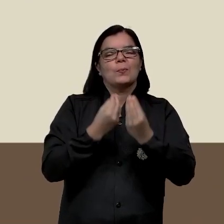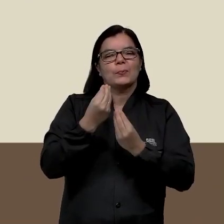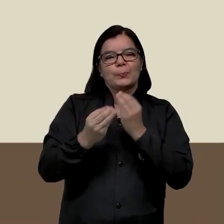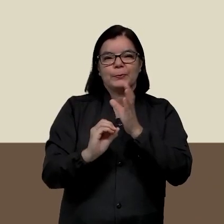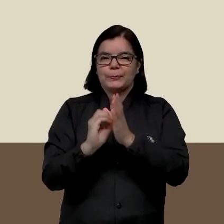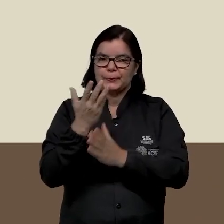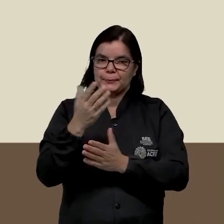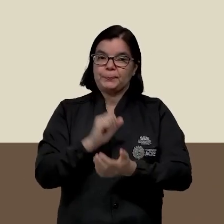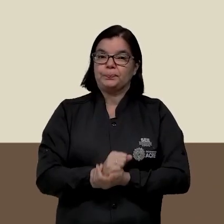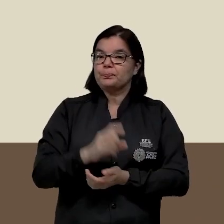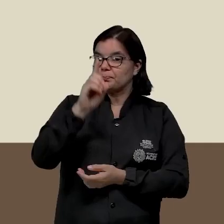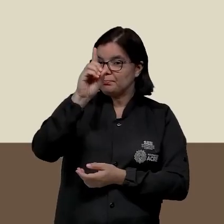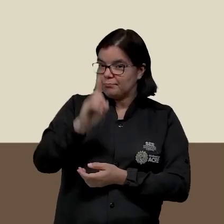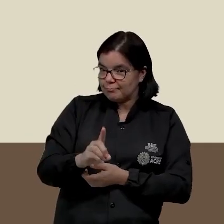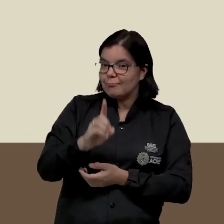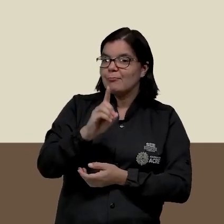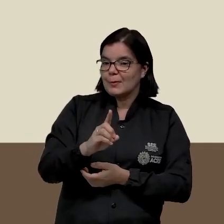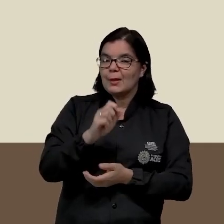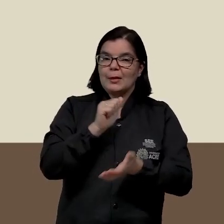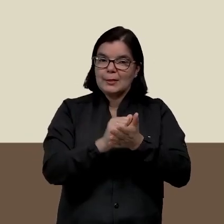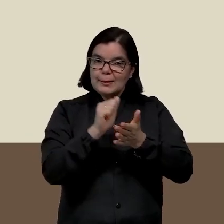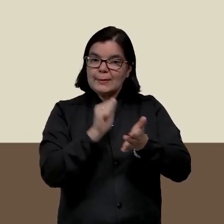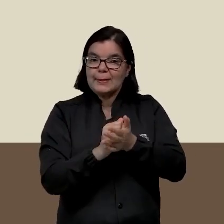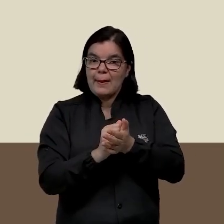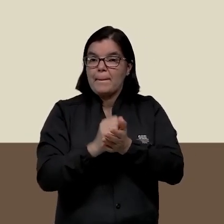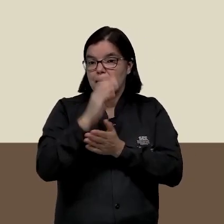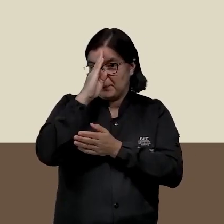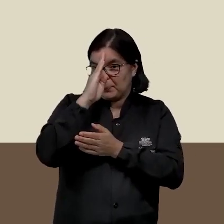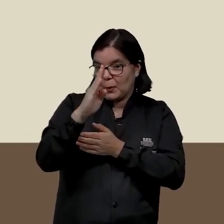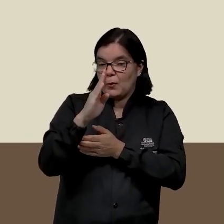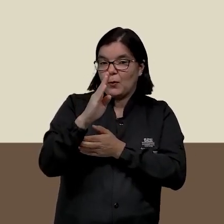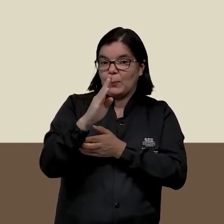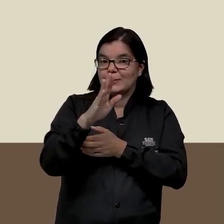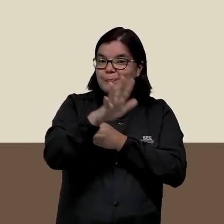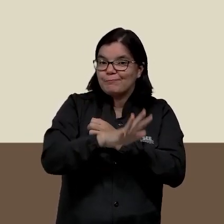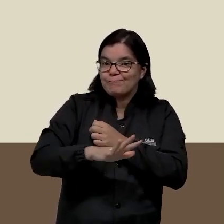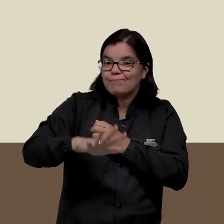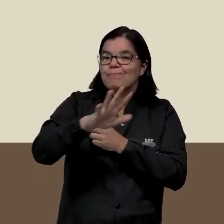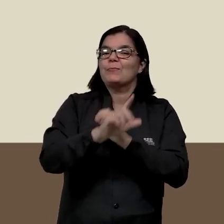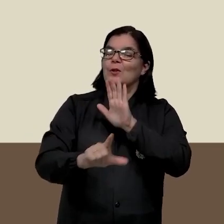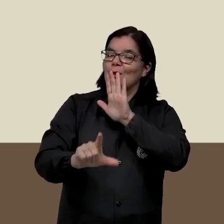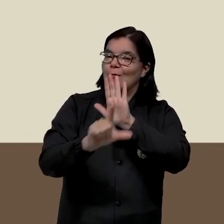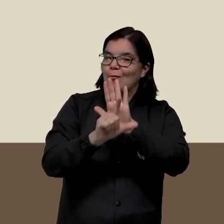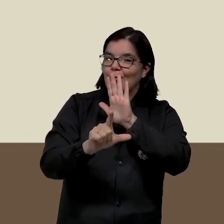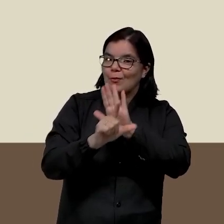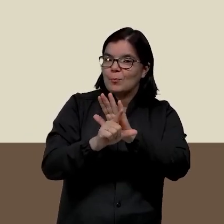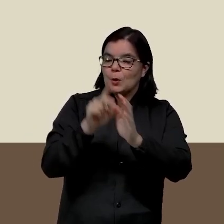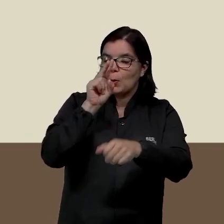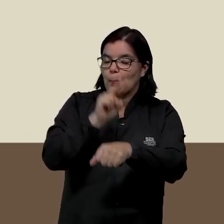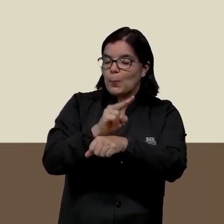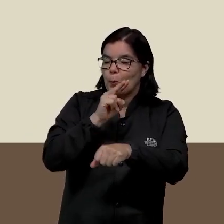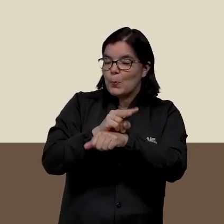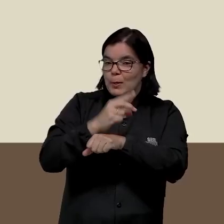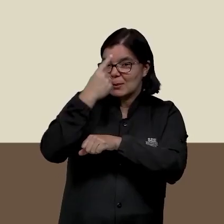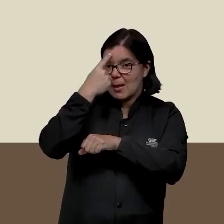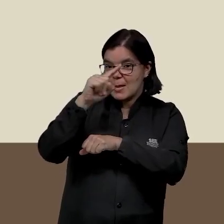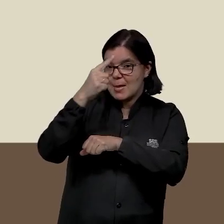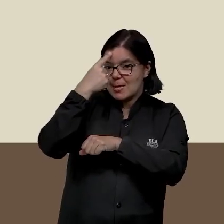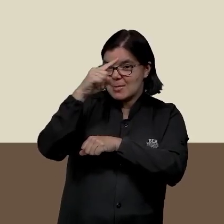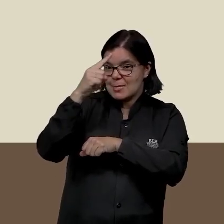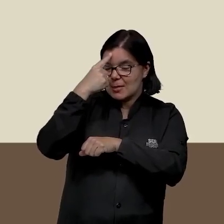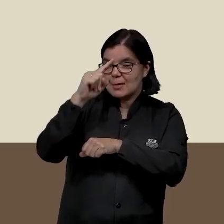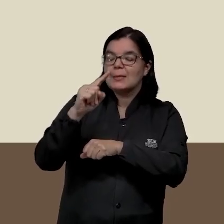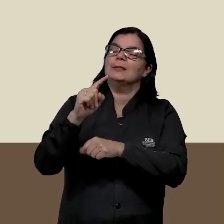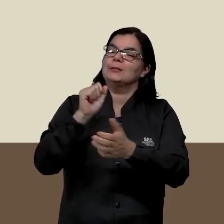funciona. Os direitos autorais, eles são a principal forma legal de proteger sua